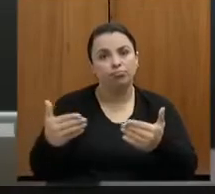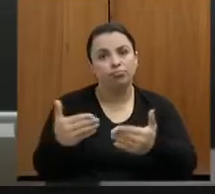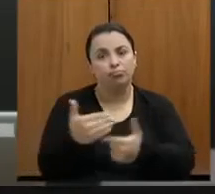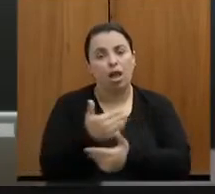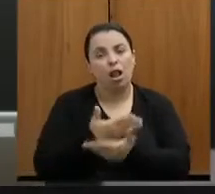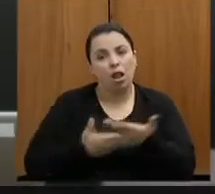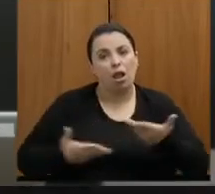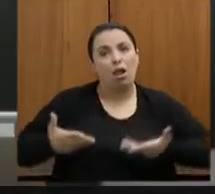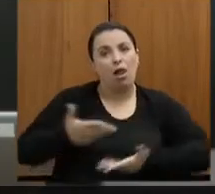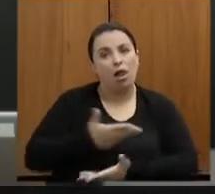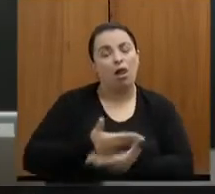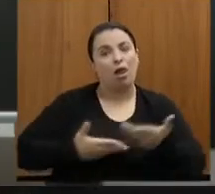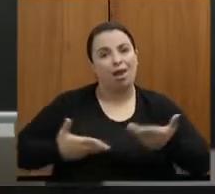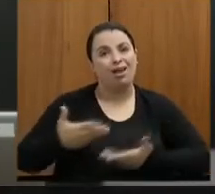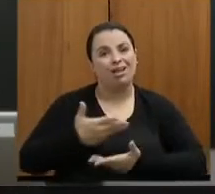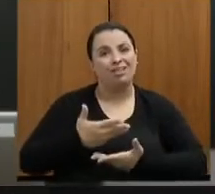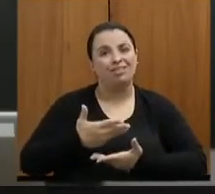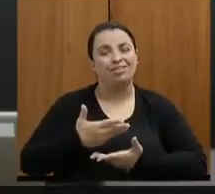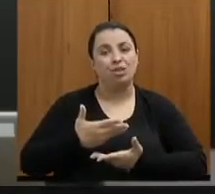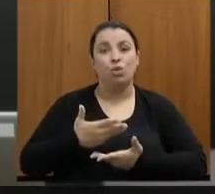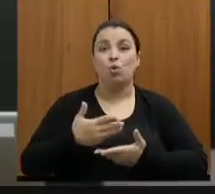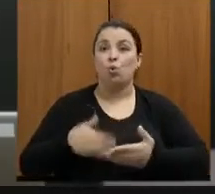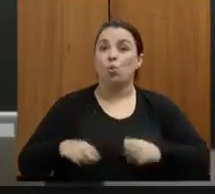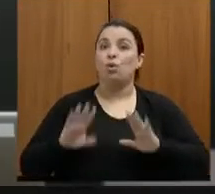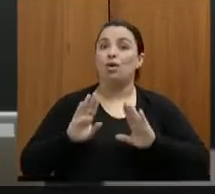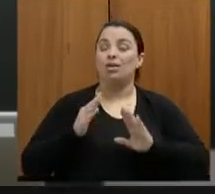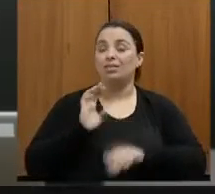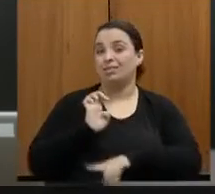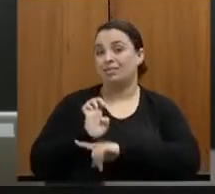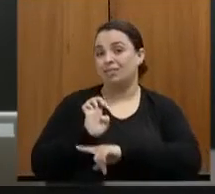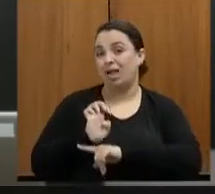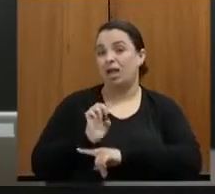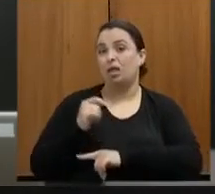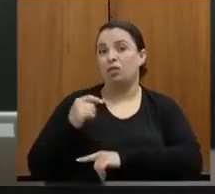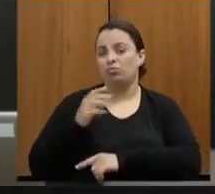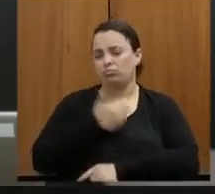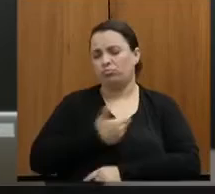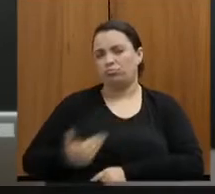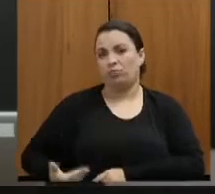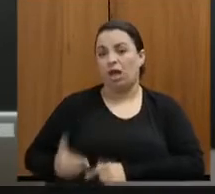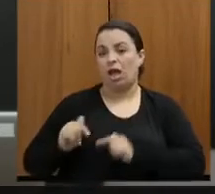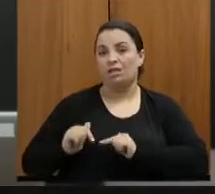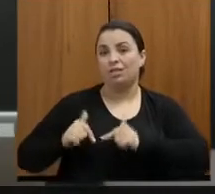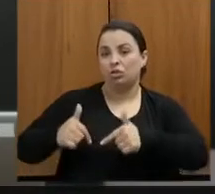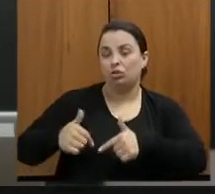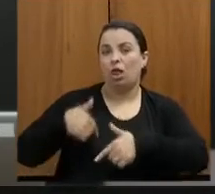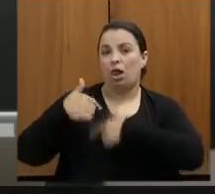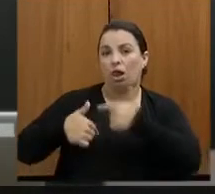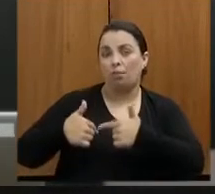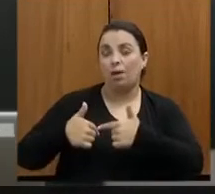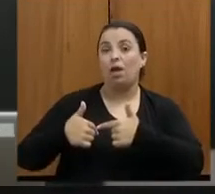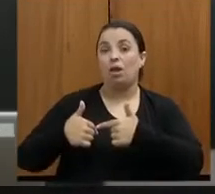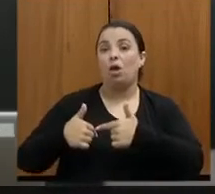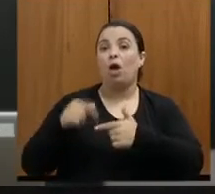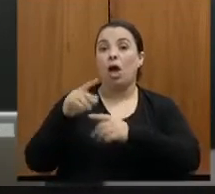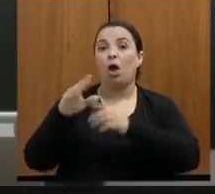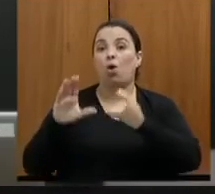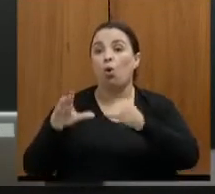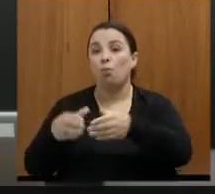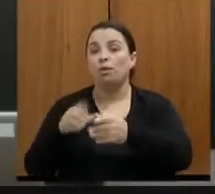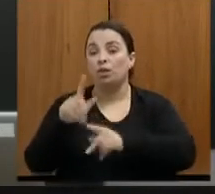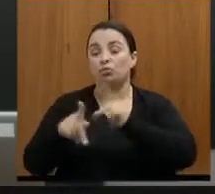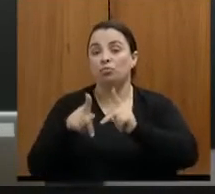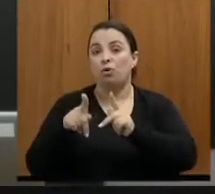com a comunidade e de podermos aqui trabalhar os projetos, que são